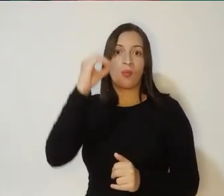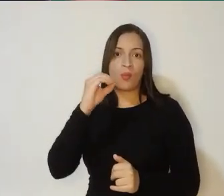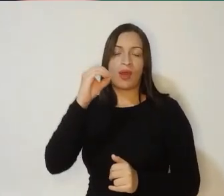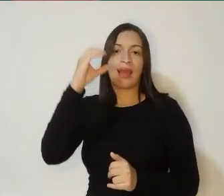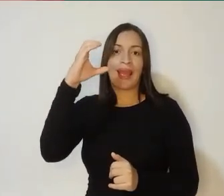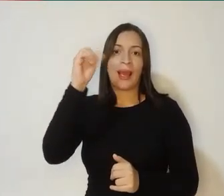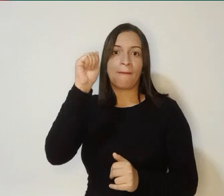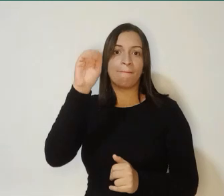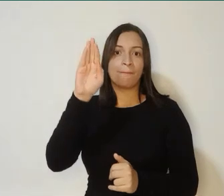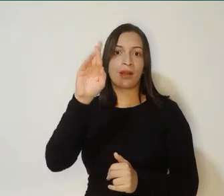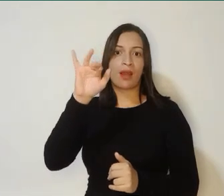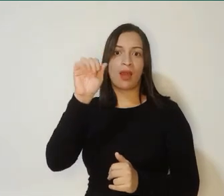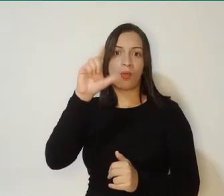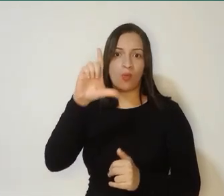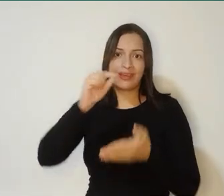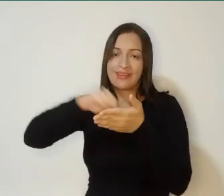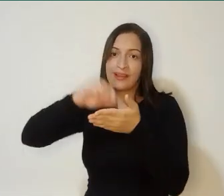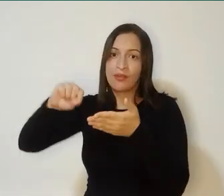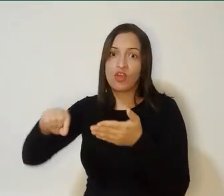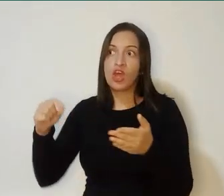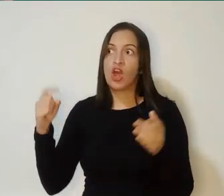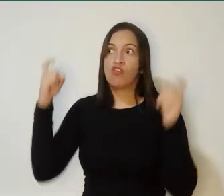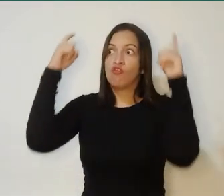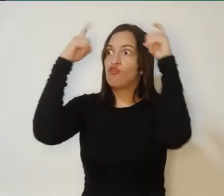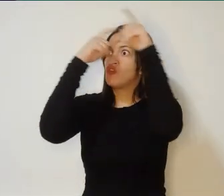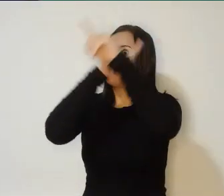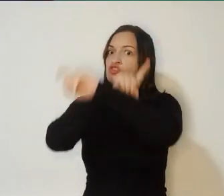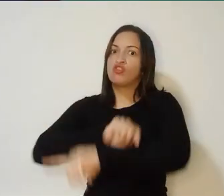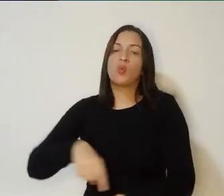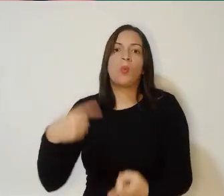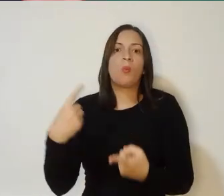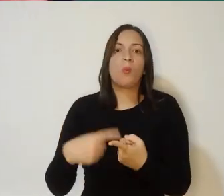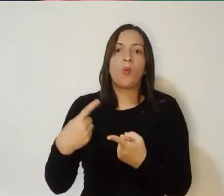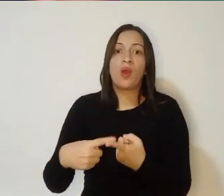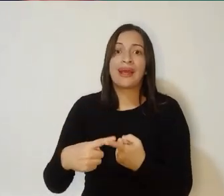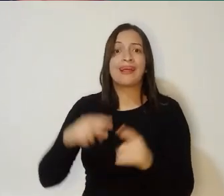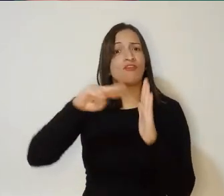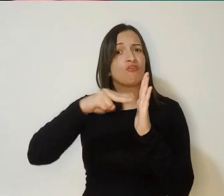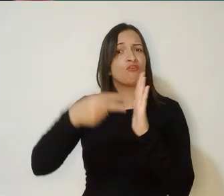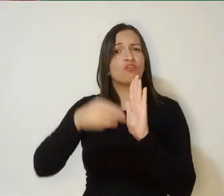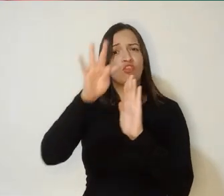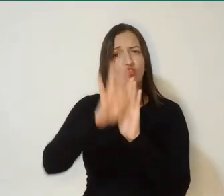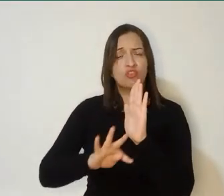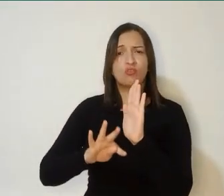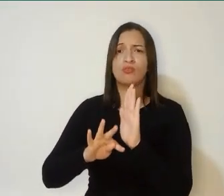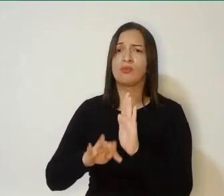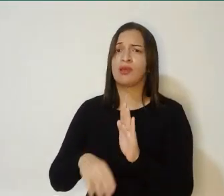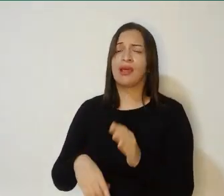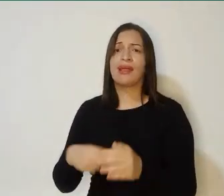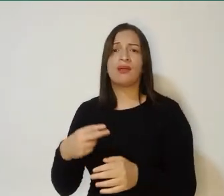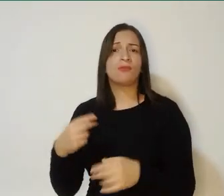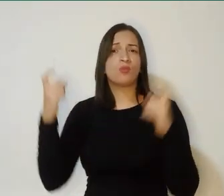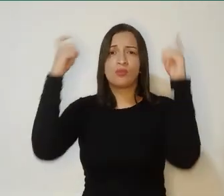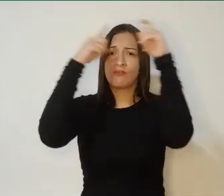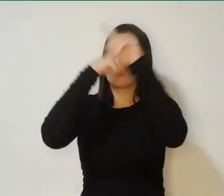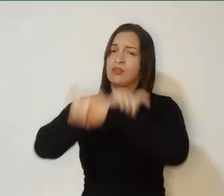que questão difícil, o que foi isso, senhor? Por quê? Porque é difícil interpretar, às vezes, né? A gente às vezes fica tipo, ai meu Deus, como é que eu vou interpretar esse poema?